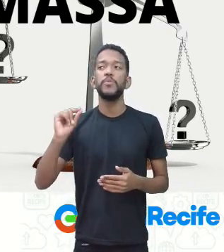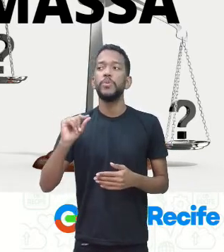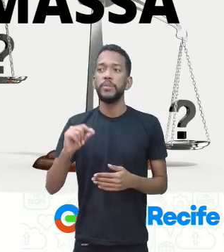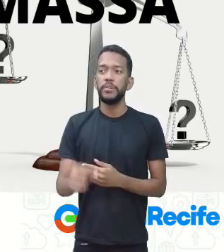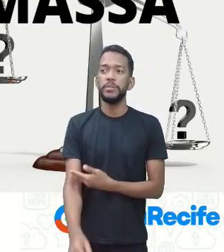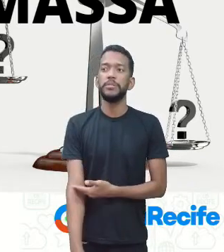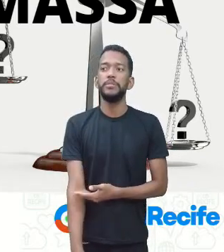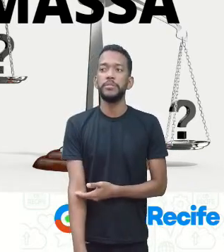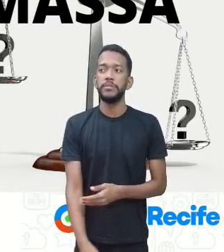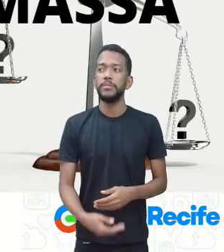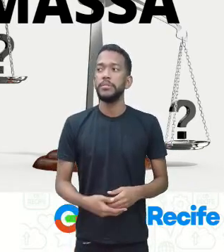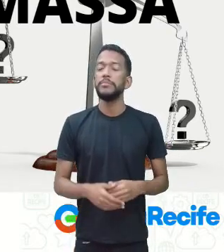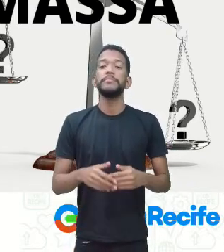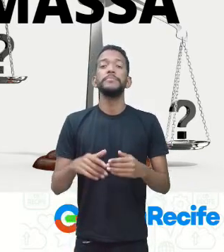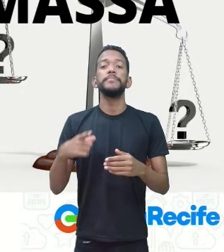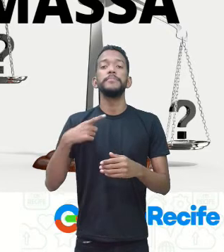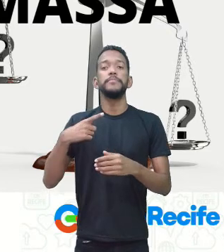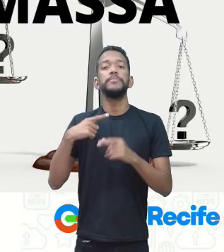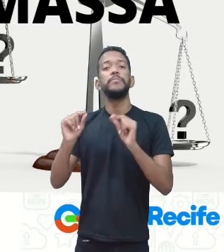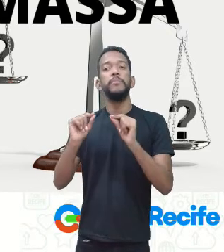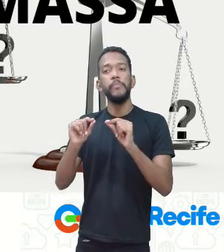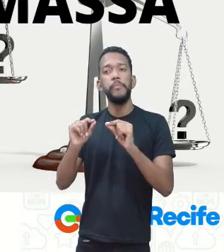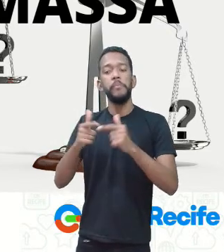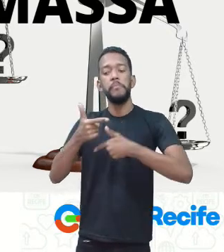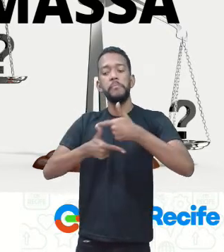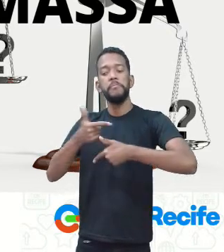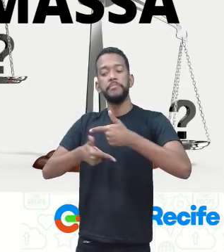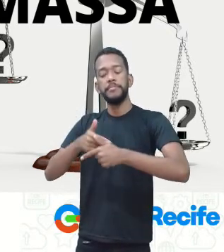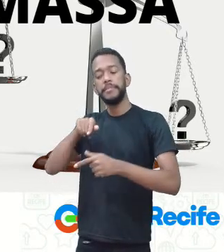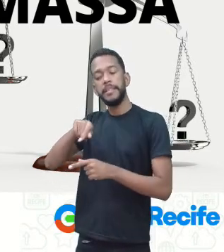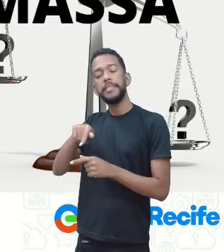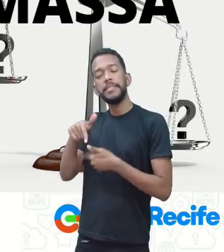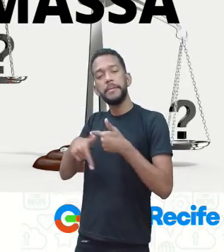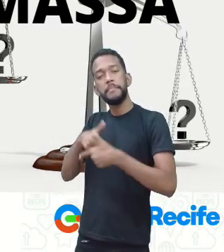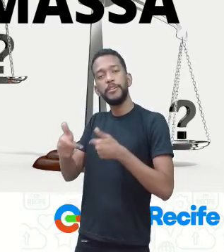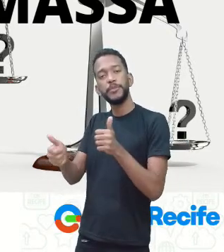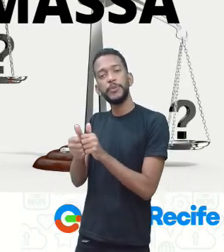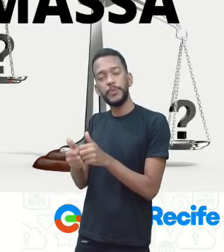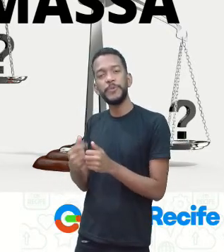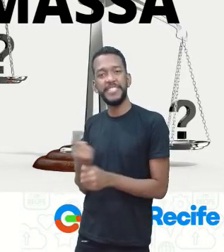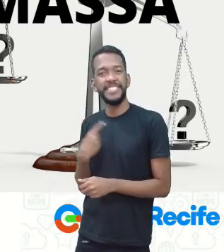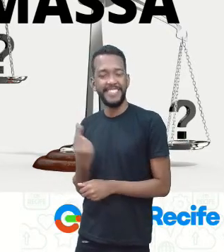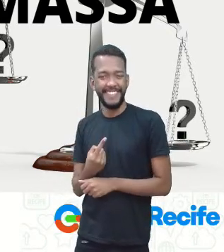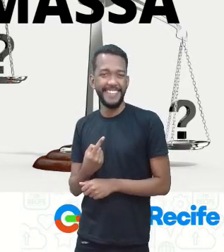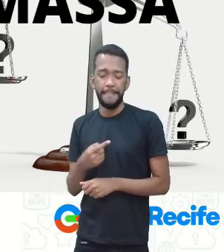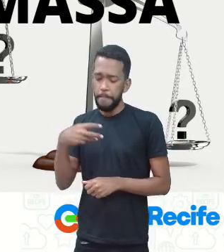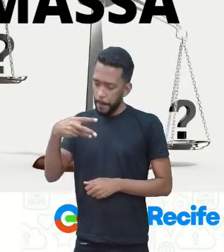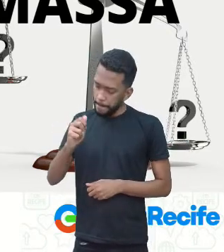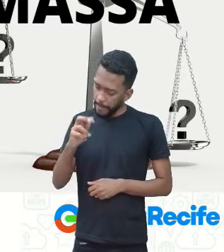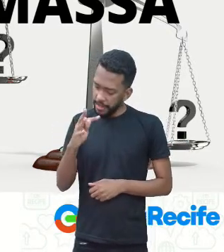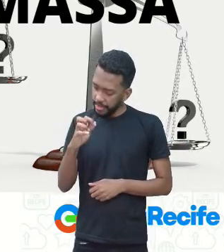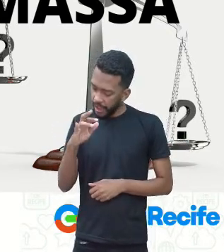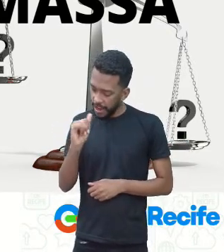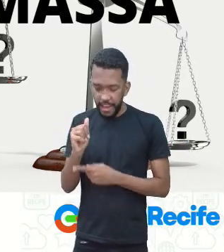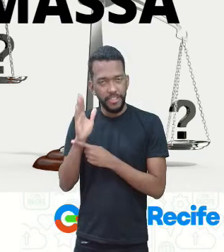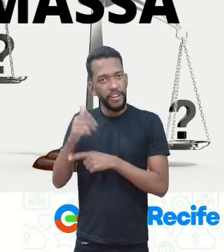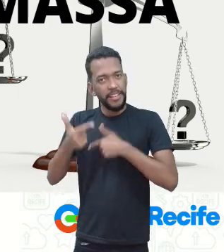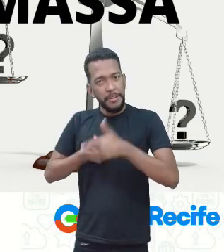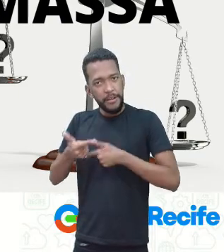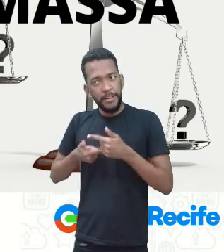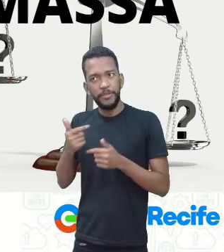ter essa matéria trabalhando para a gente. Então, a gente vai dizer assim, que matéria está trabalhando para a gente?